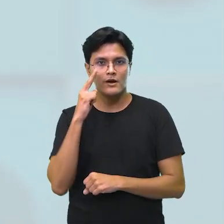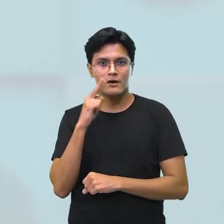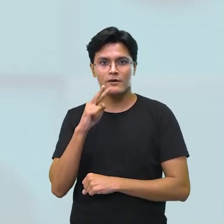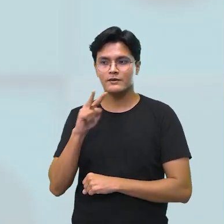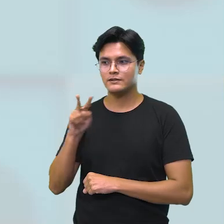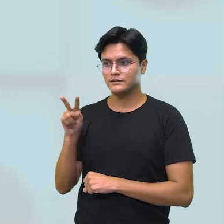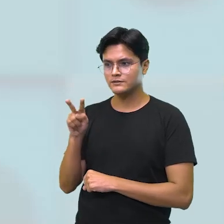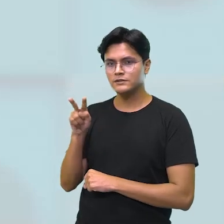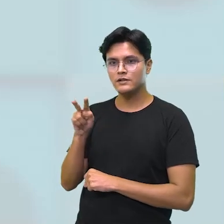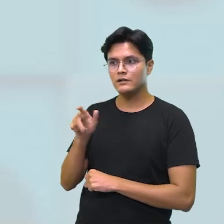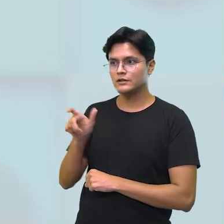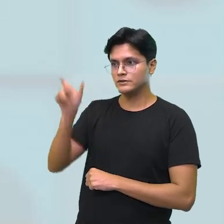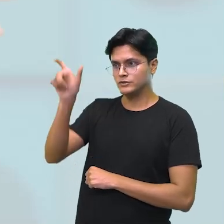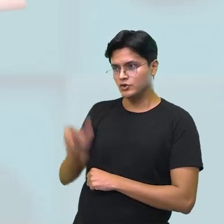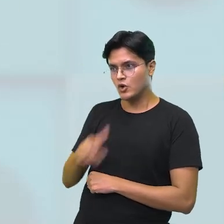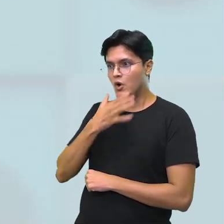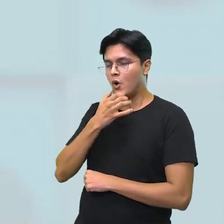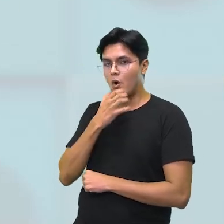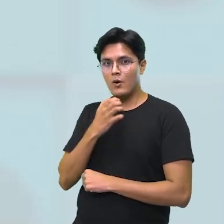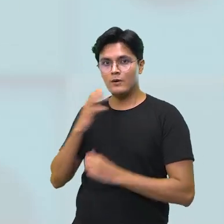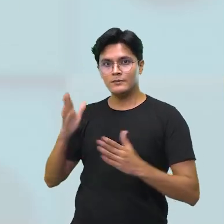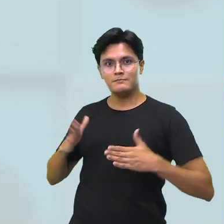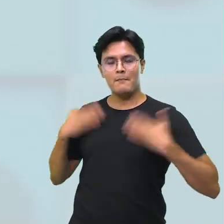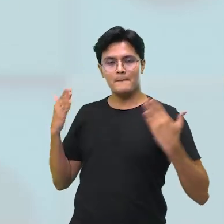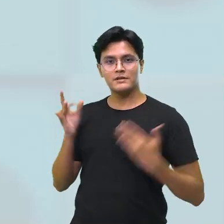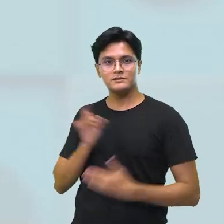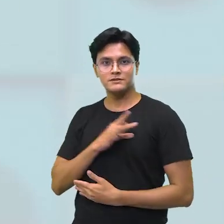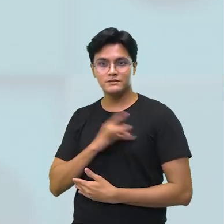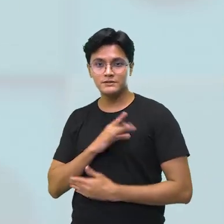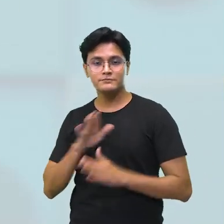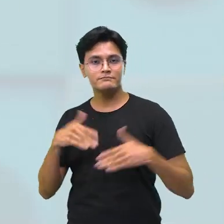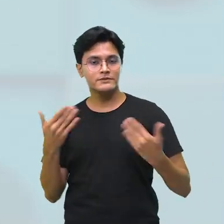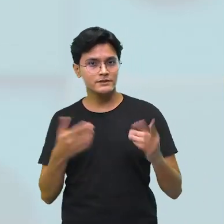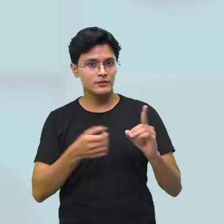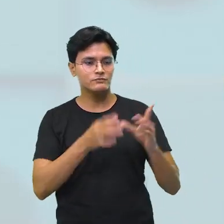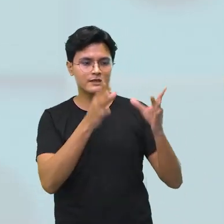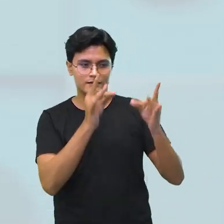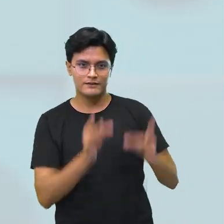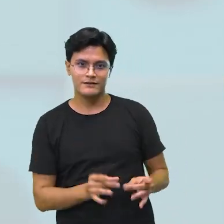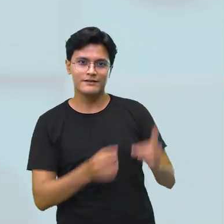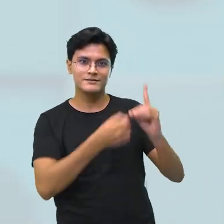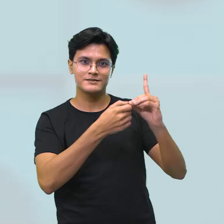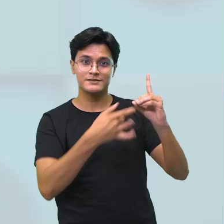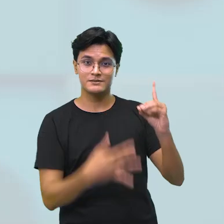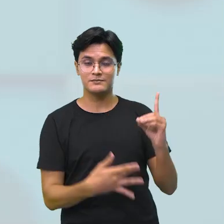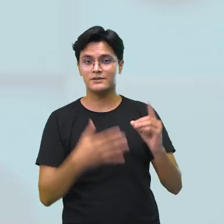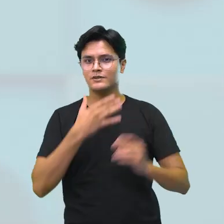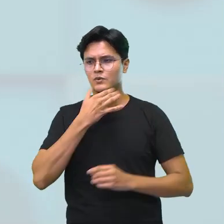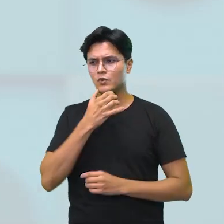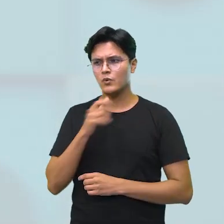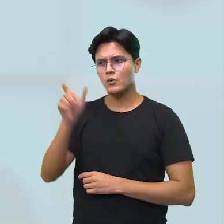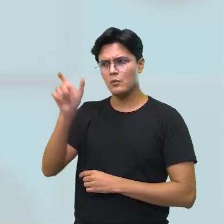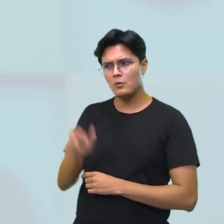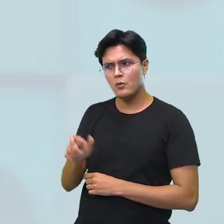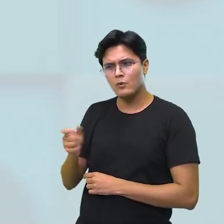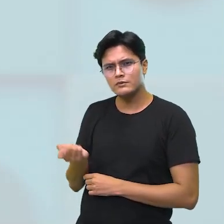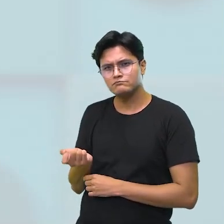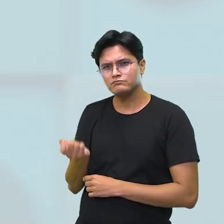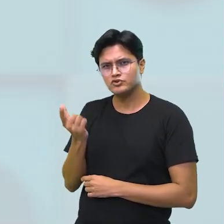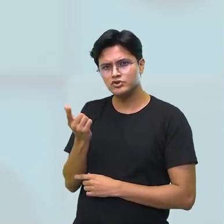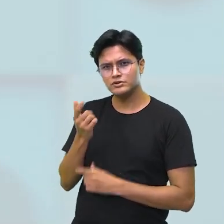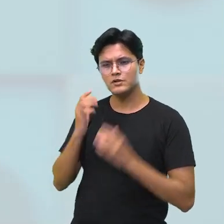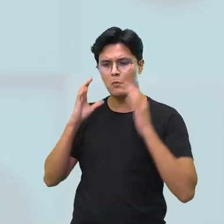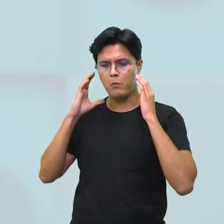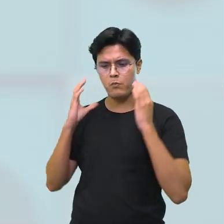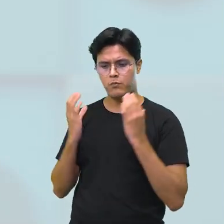eu vi aquele homem, meu Deus, eu assustei. Então ele vai dando detalhe. E esse homem, ele estava meio estranho,